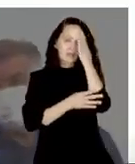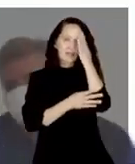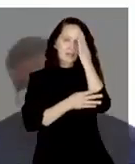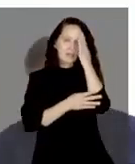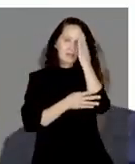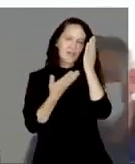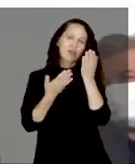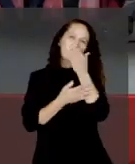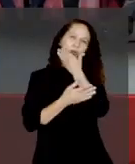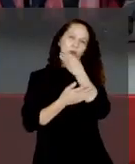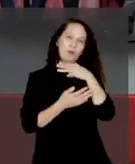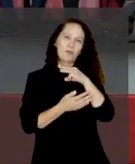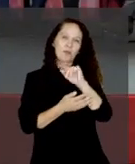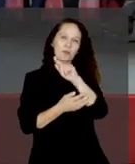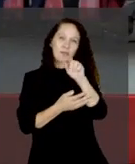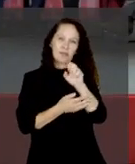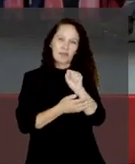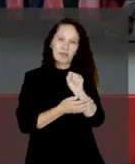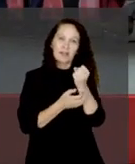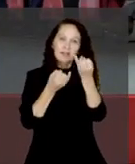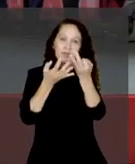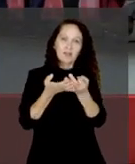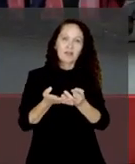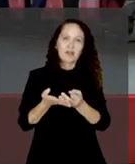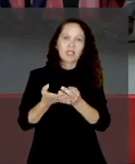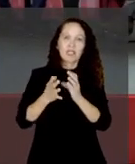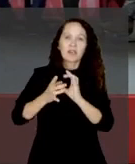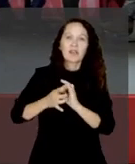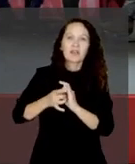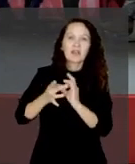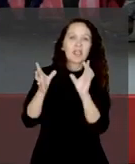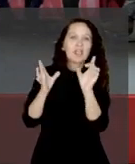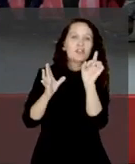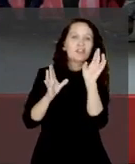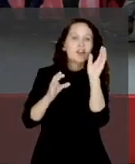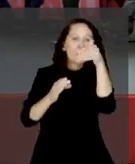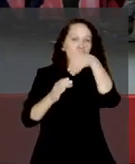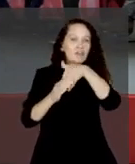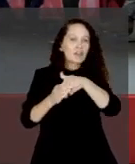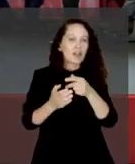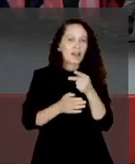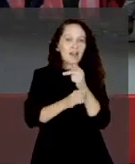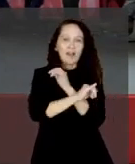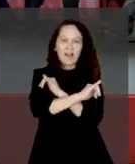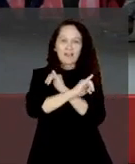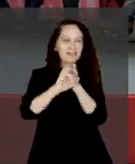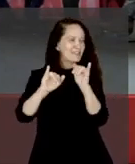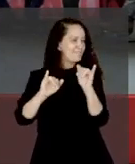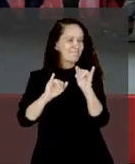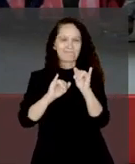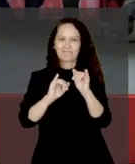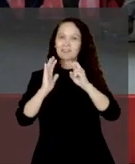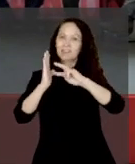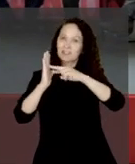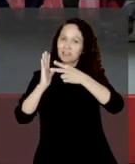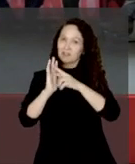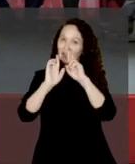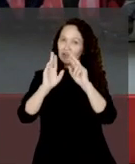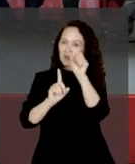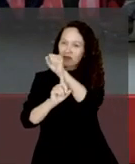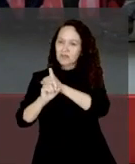nossa secretária de Direitos Humanos da CUT, que fez um estudo sobre a extrema-direita. Jandira tem. Fez um estudo